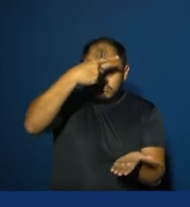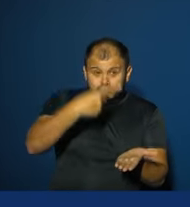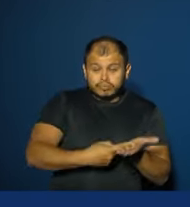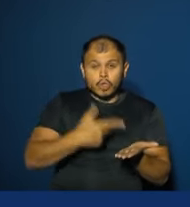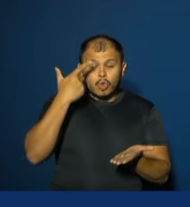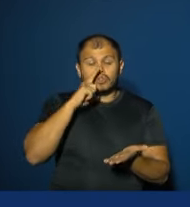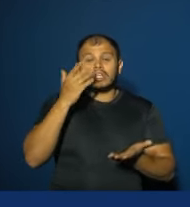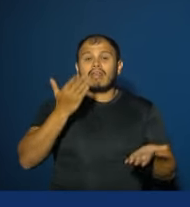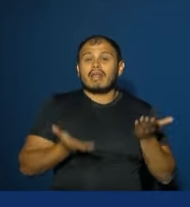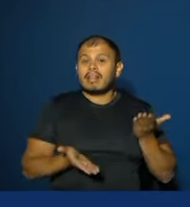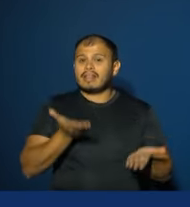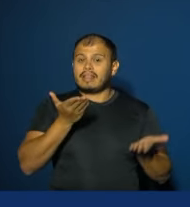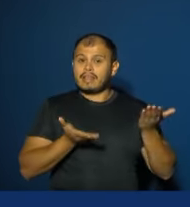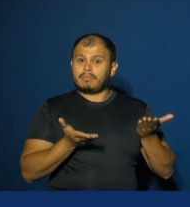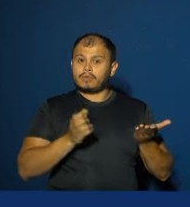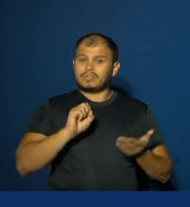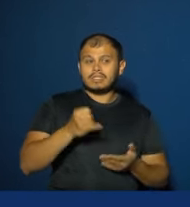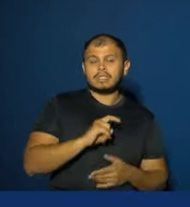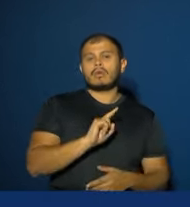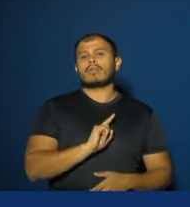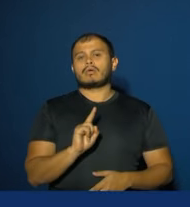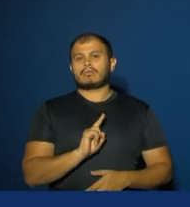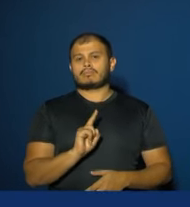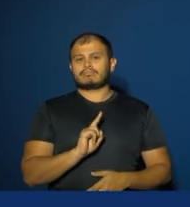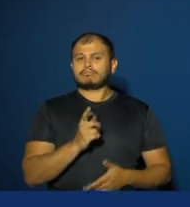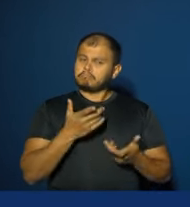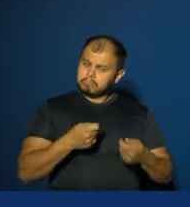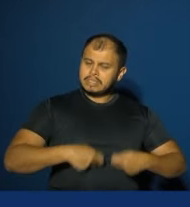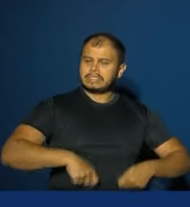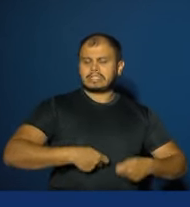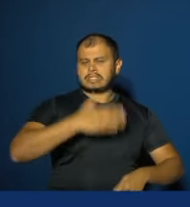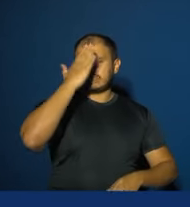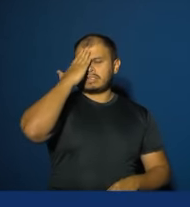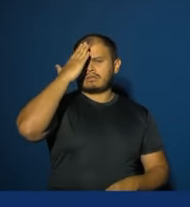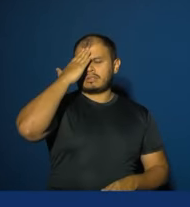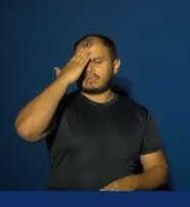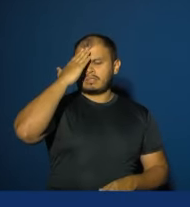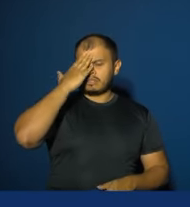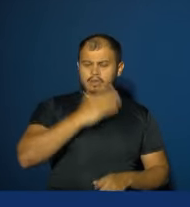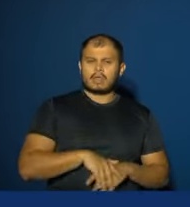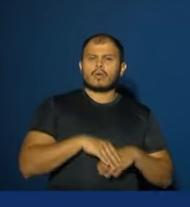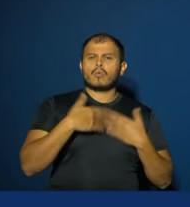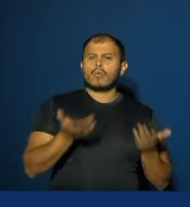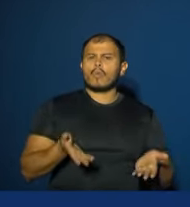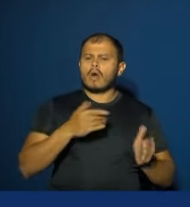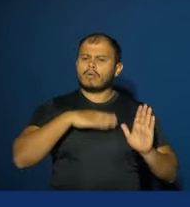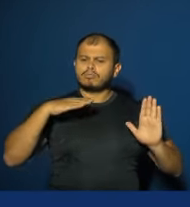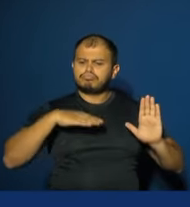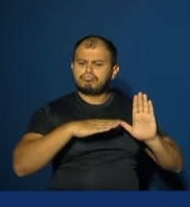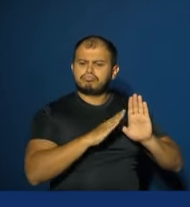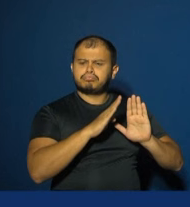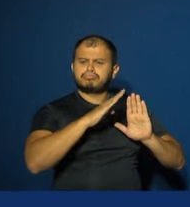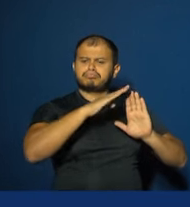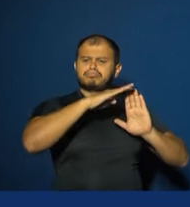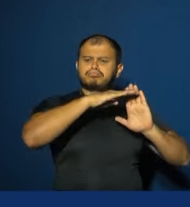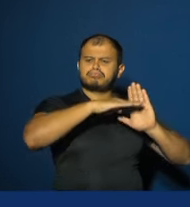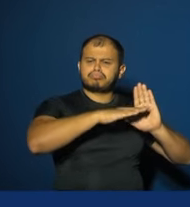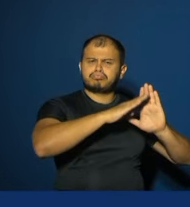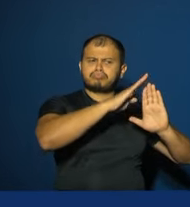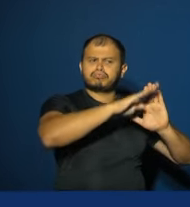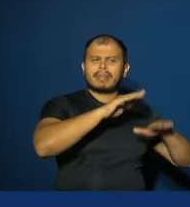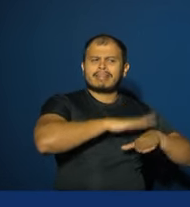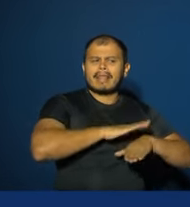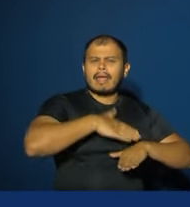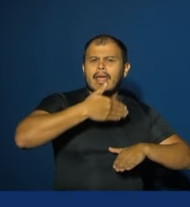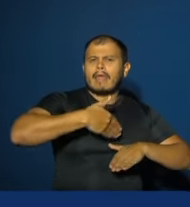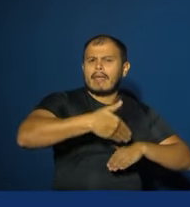do equilíbrio fiscal, sim ou não. Qual a tendência, a curva ao longo do